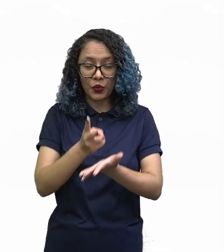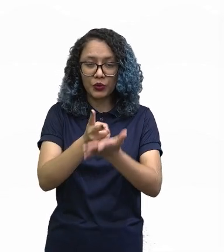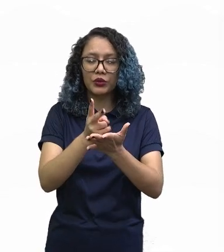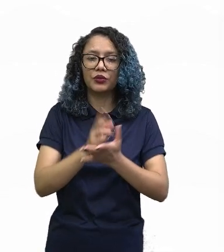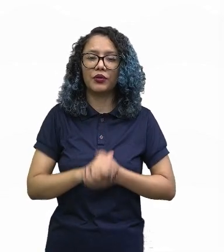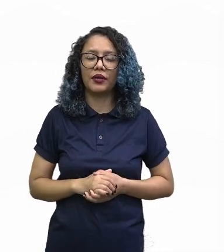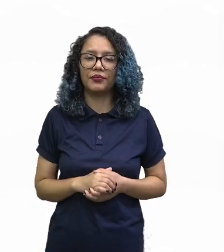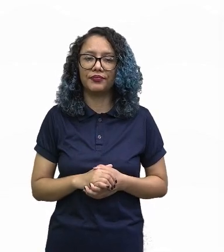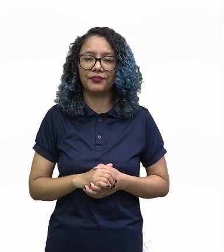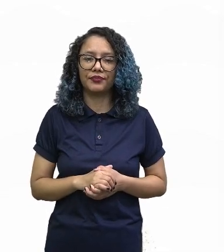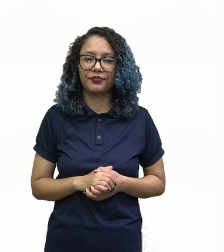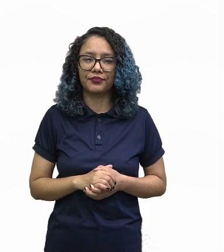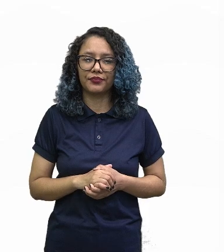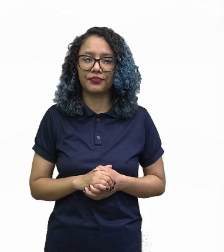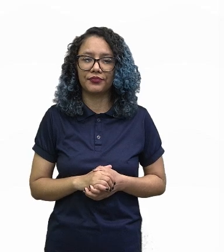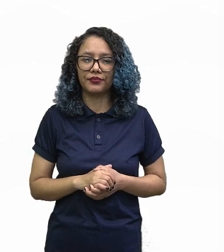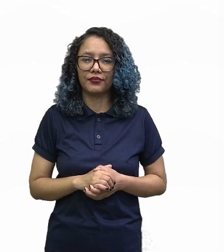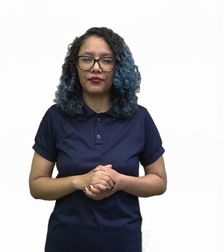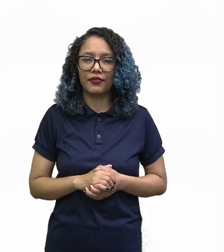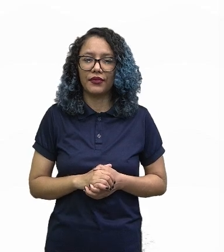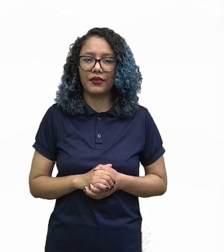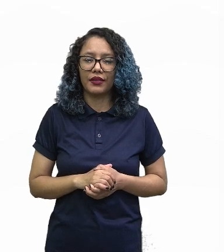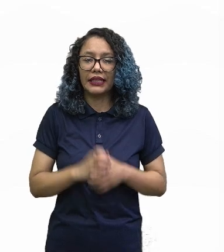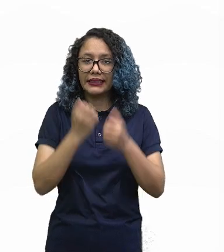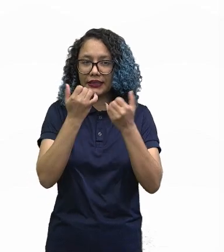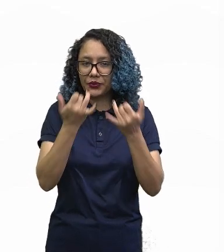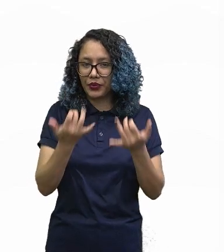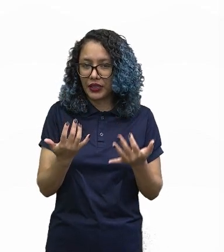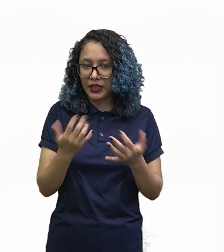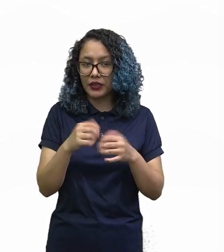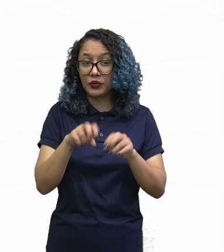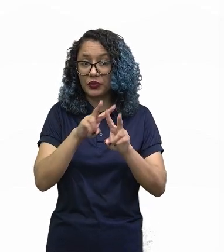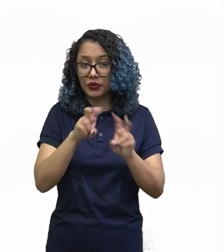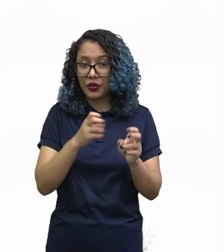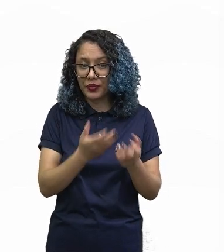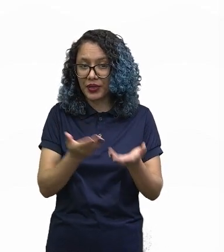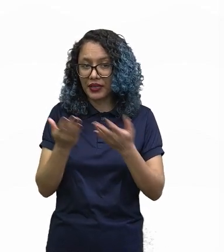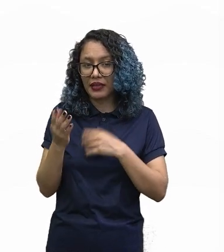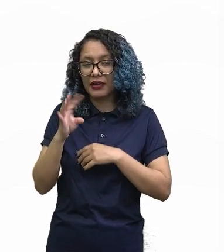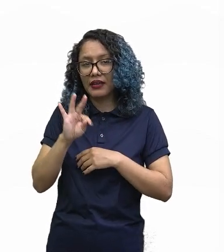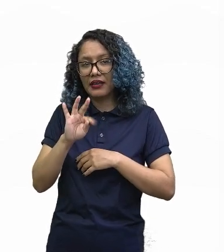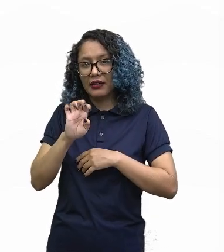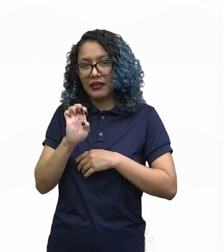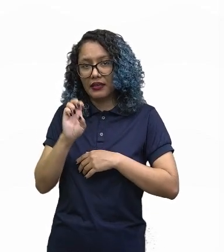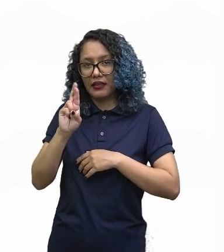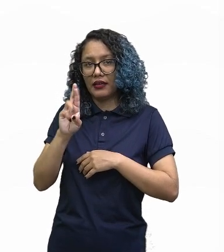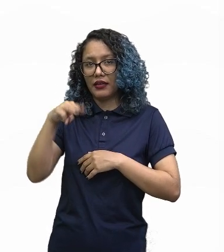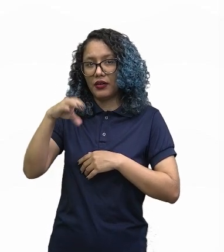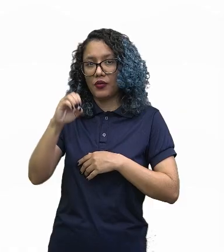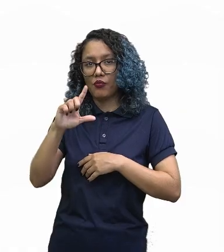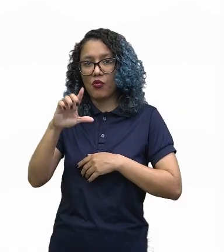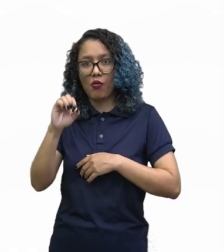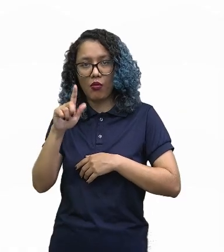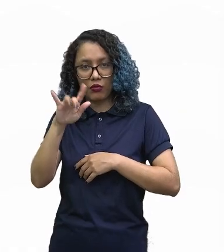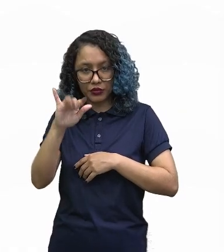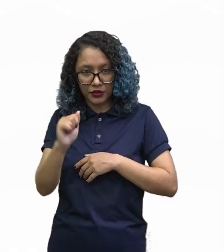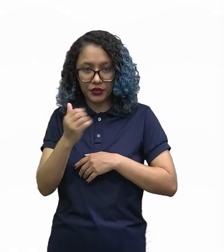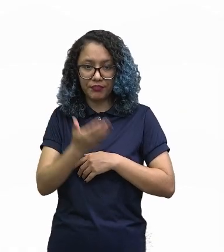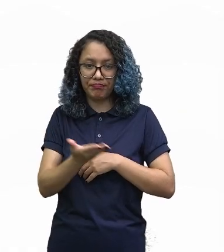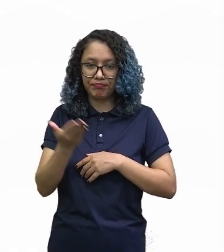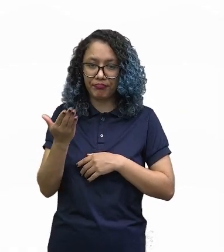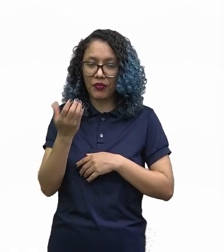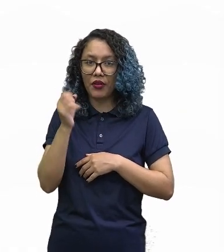continuidade falando aí sobre o que é termologia. Olha só, temos aí